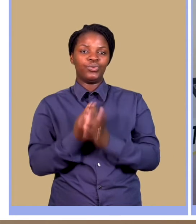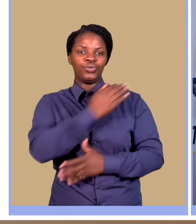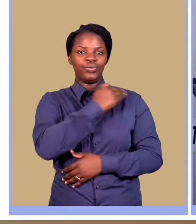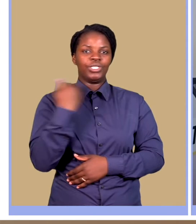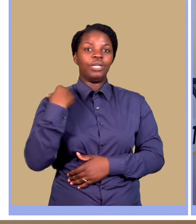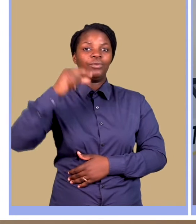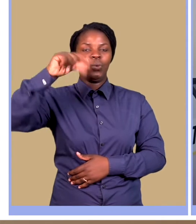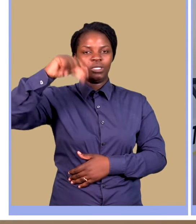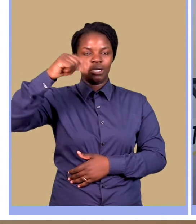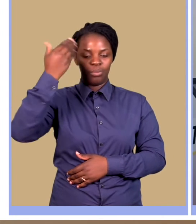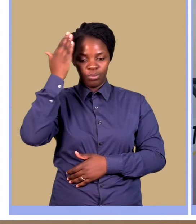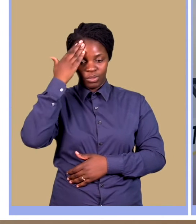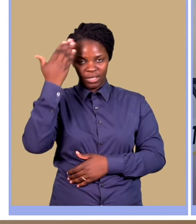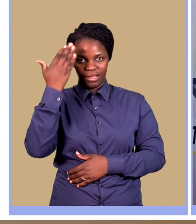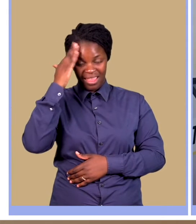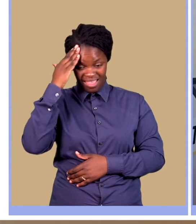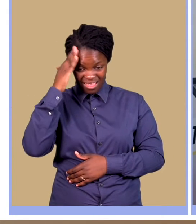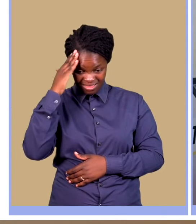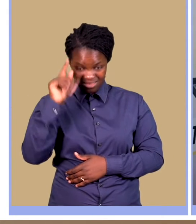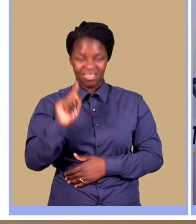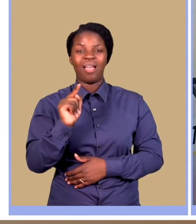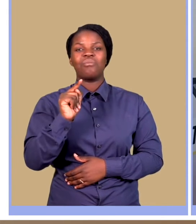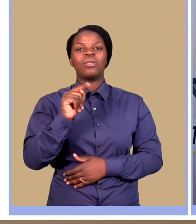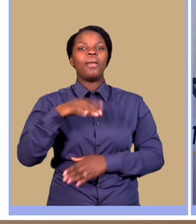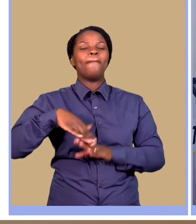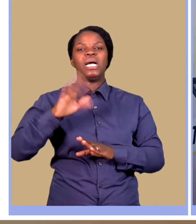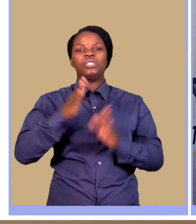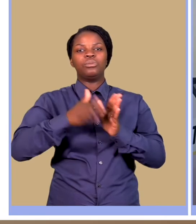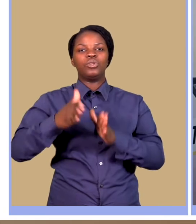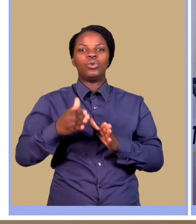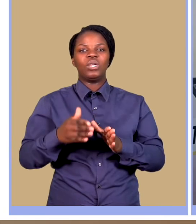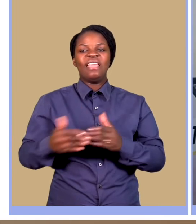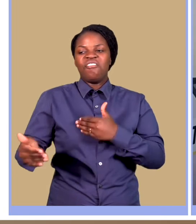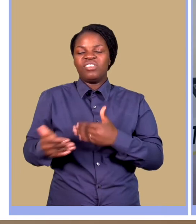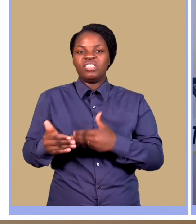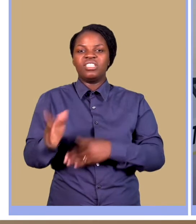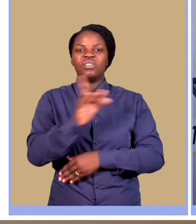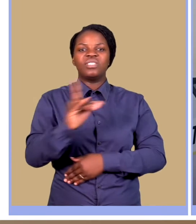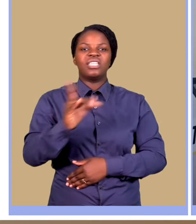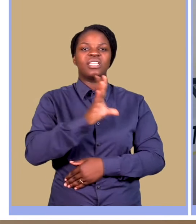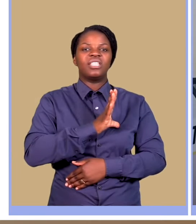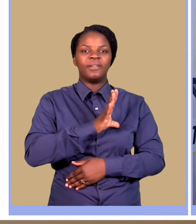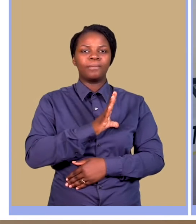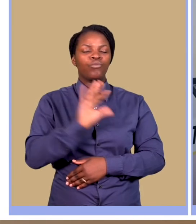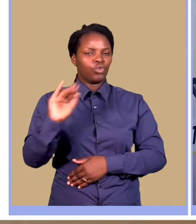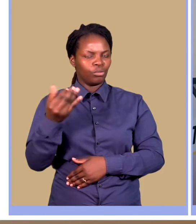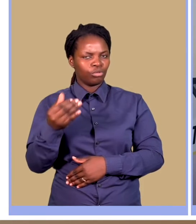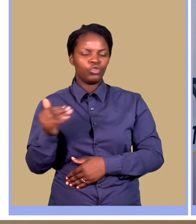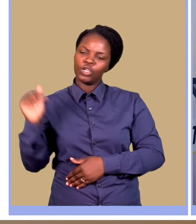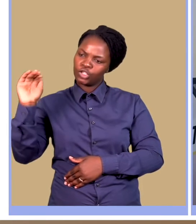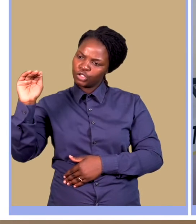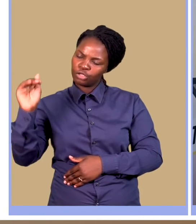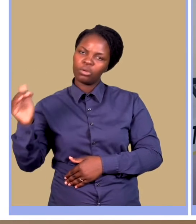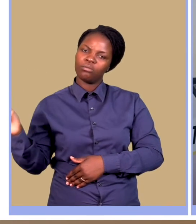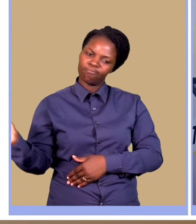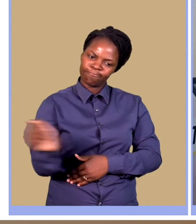ativistas ambientais como o Álvaro Manuel vai dar esta palestra lá no bairro, lá no